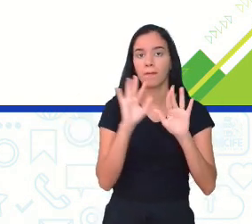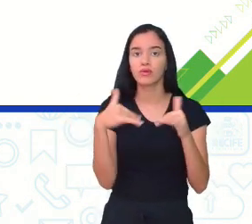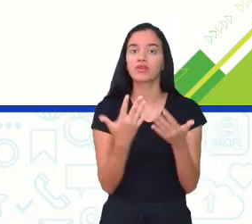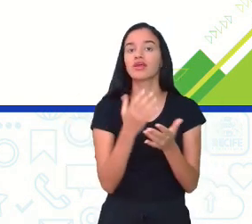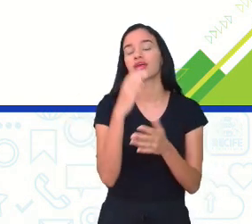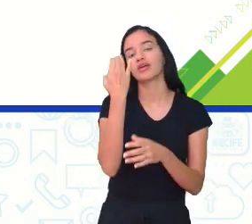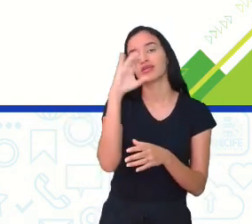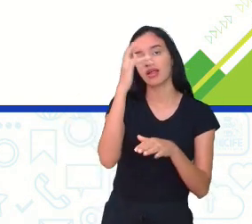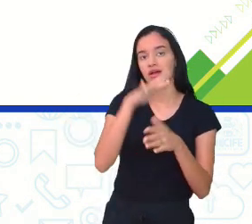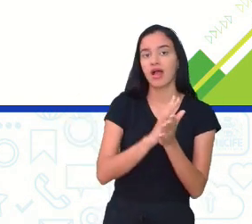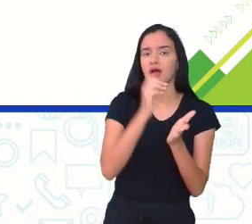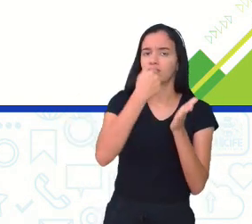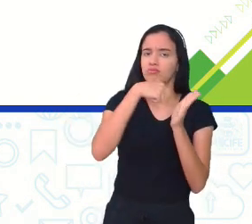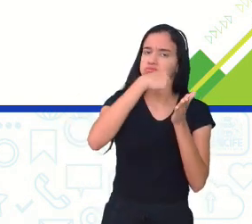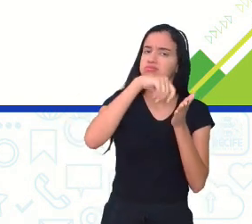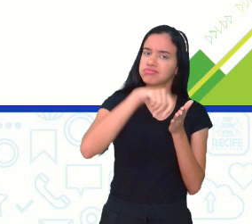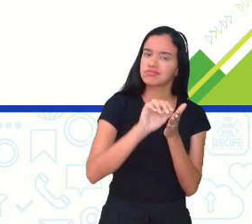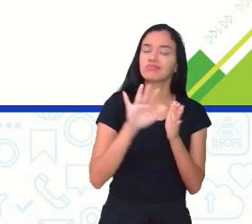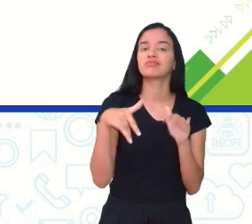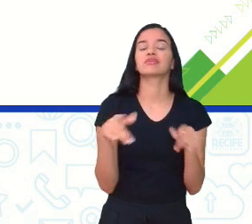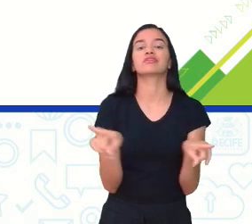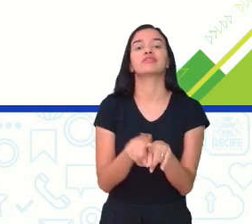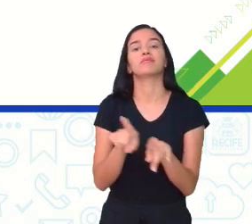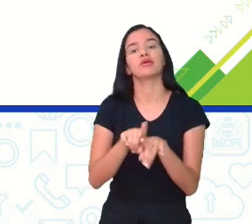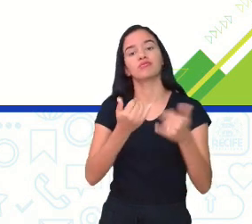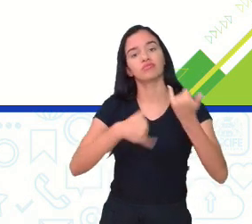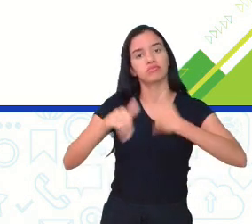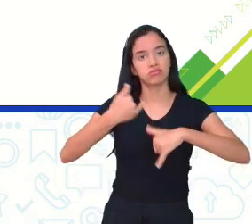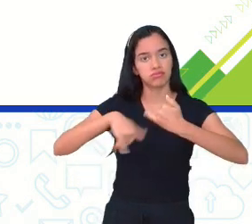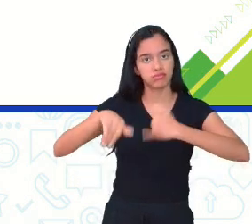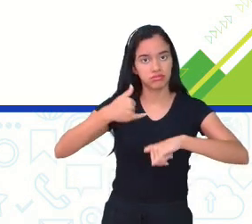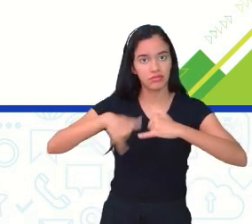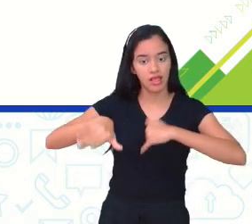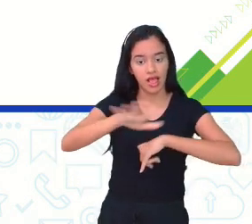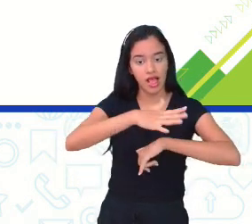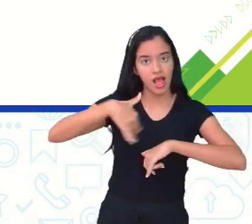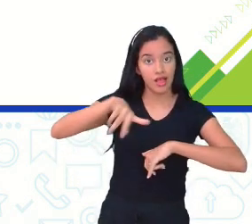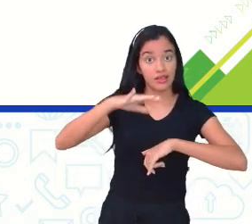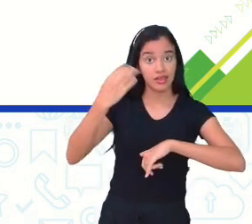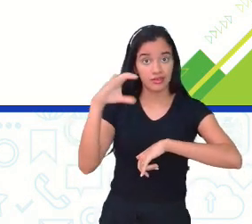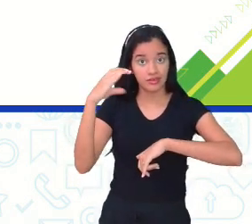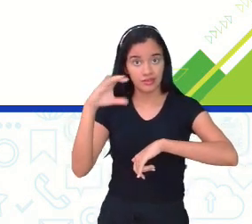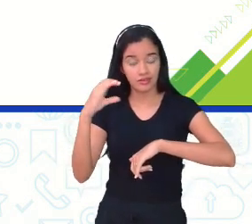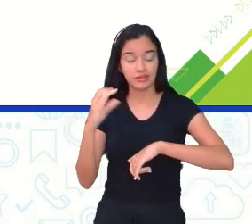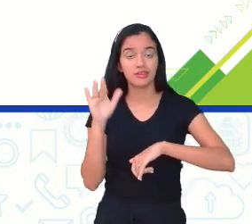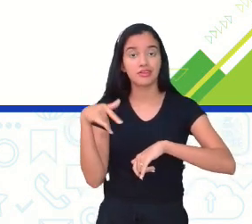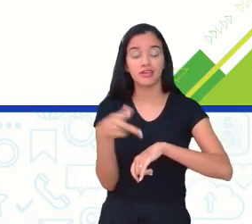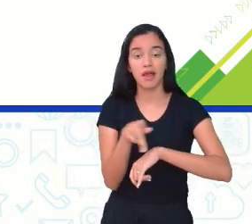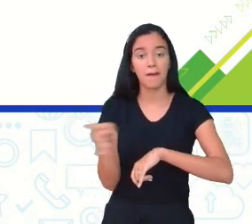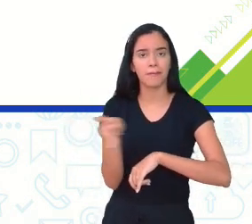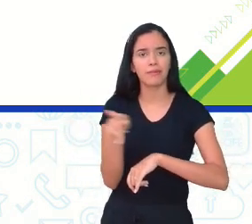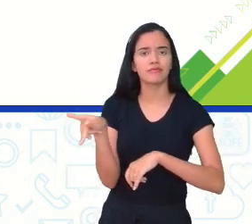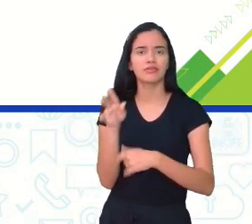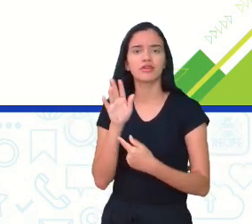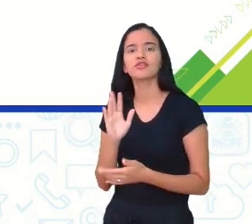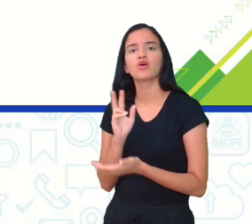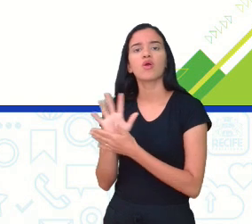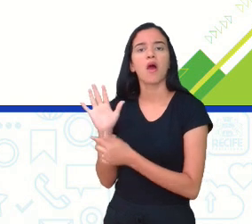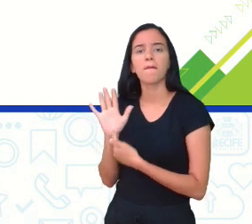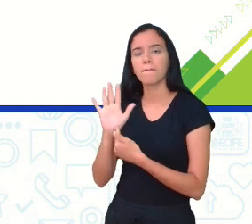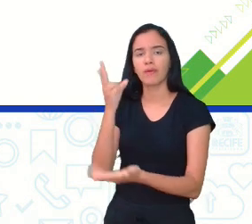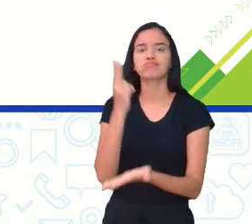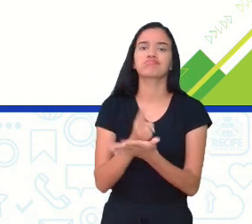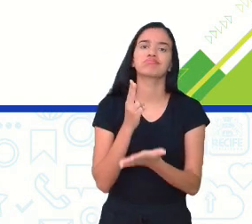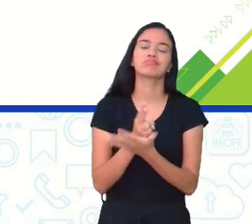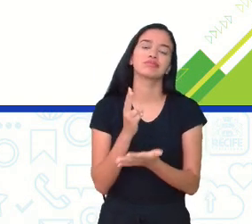de ciências, né? Fazer os experimentos aí da área de ciências, que as professoras sempre trazem aqui, né?